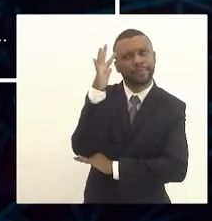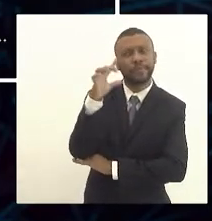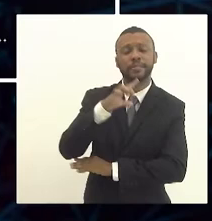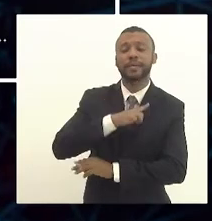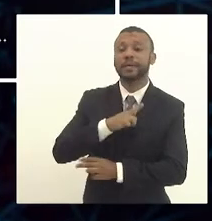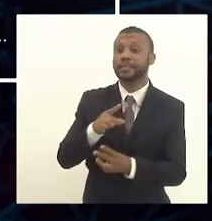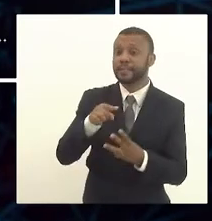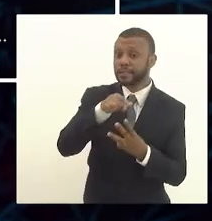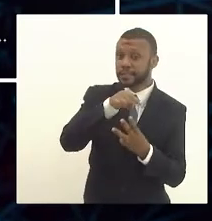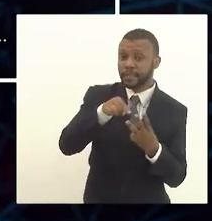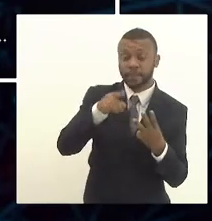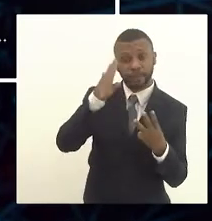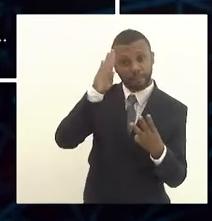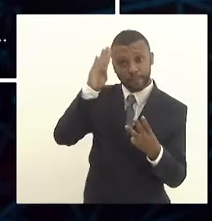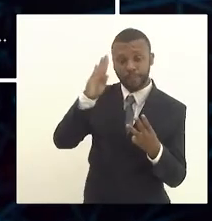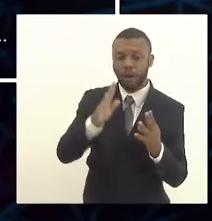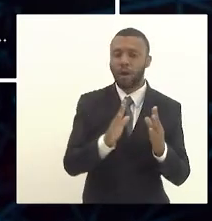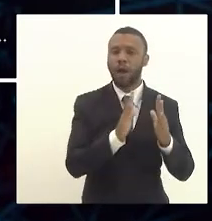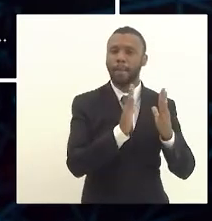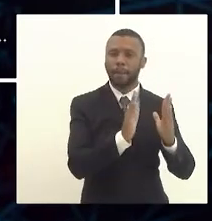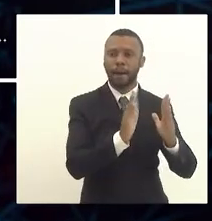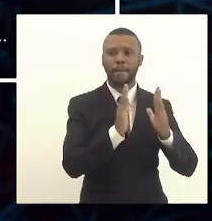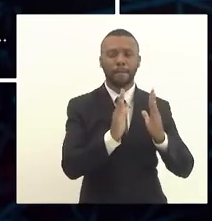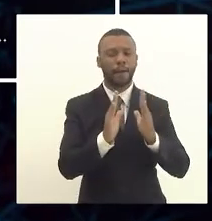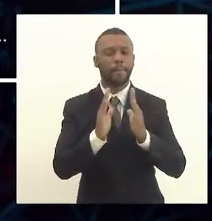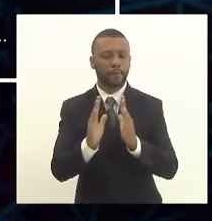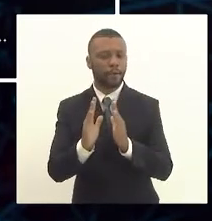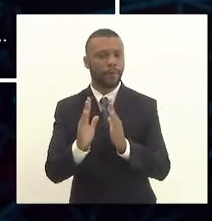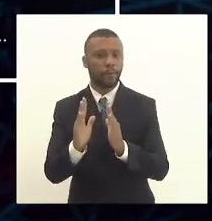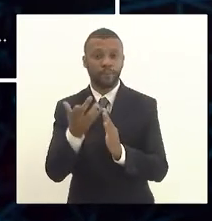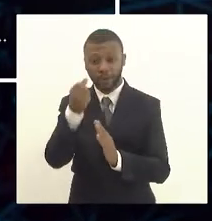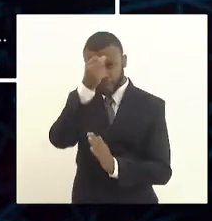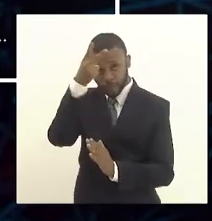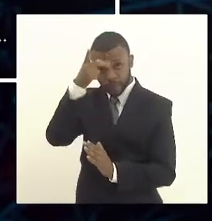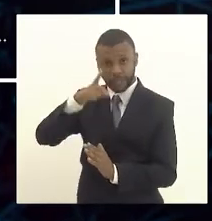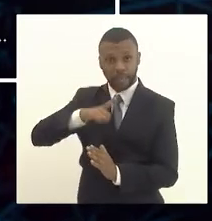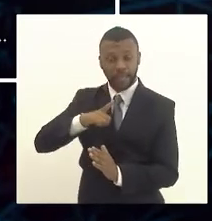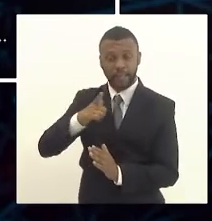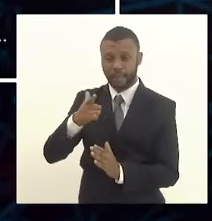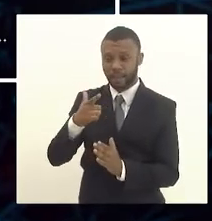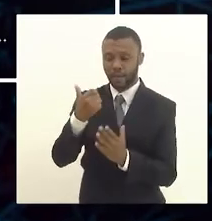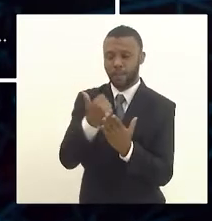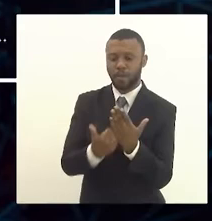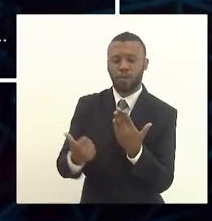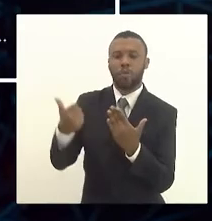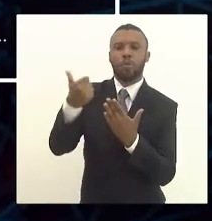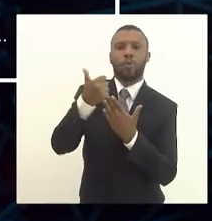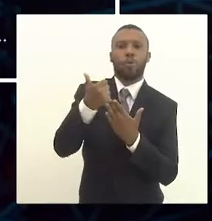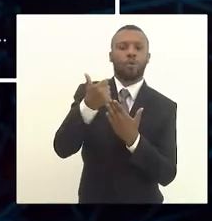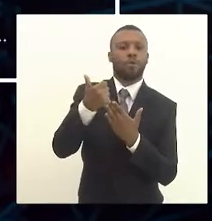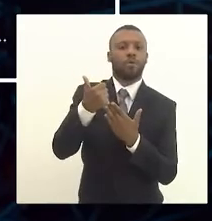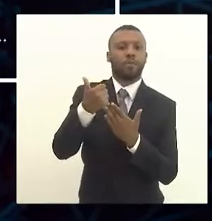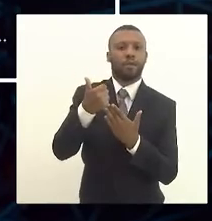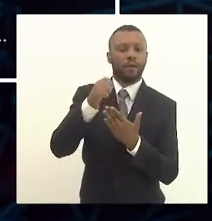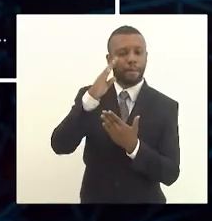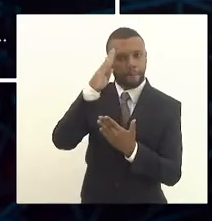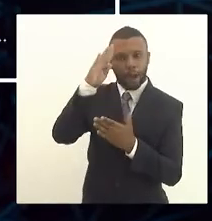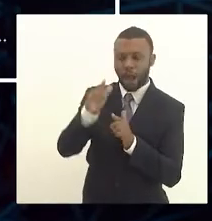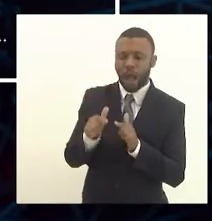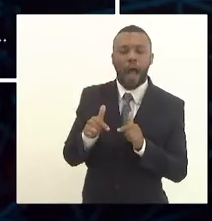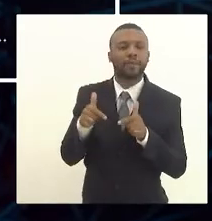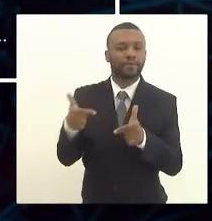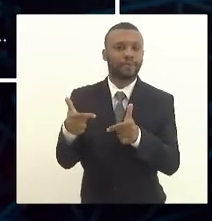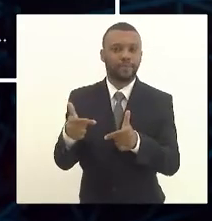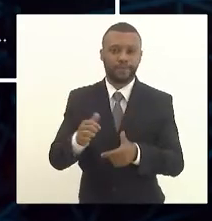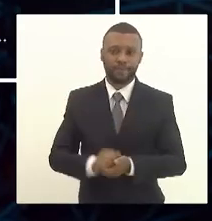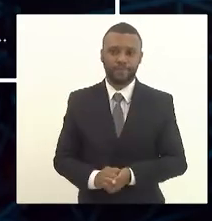grandes etapas para um município que deseja ter uma posição ativa nesse cenário. A primeira fase é a